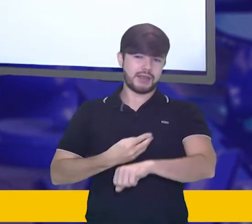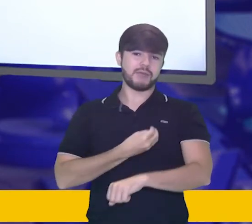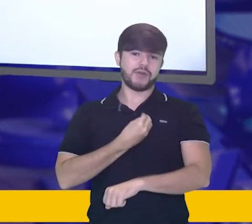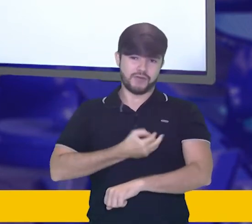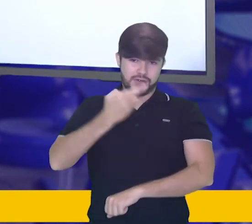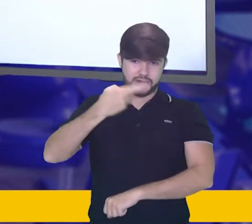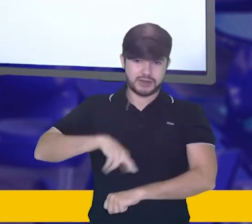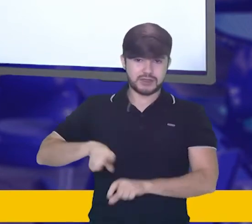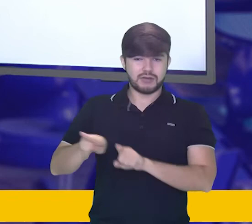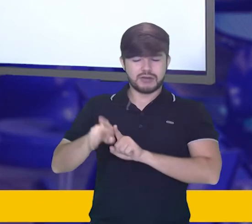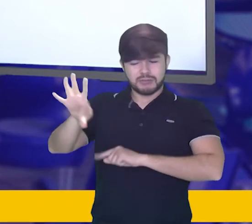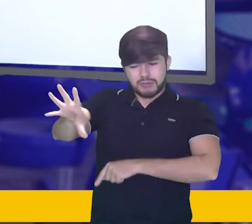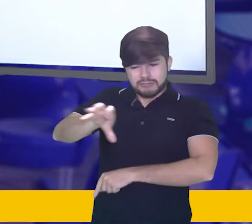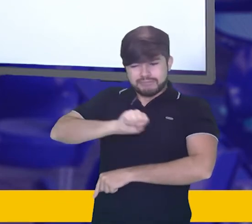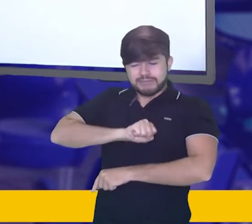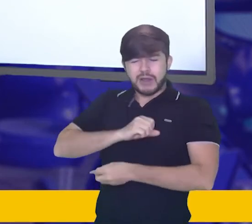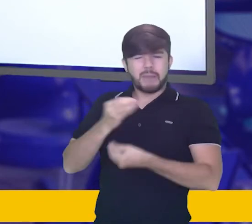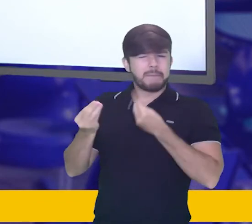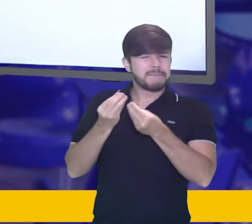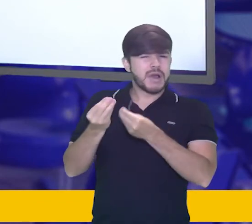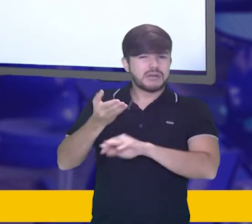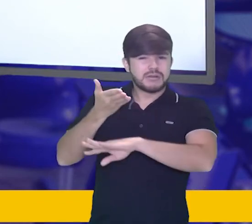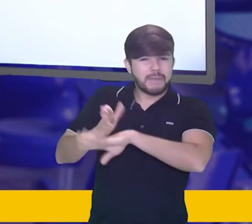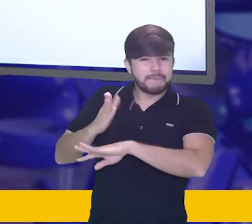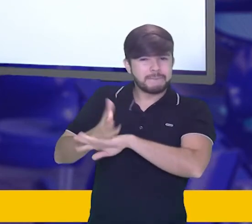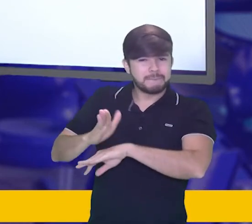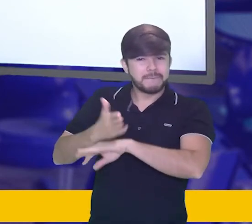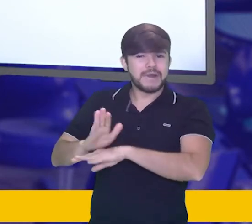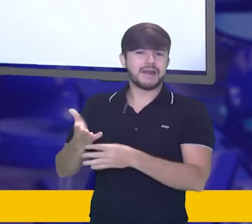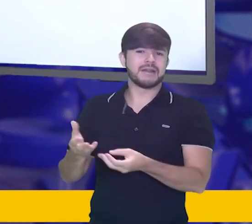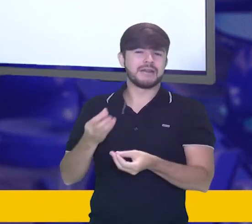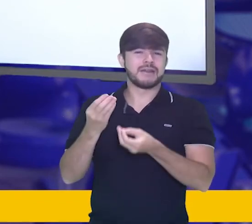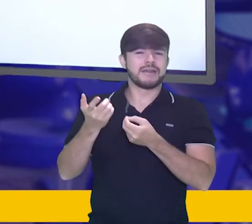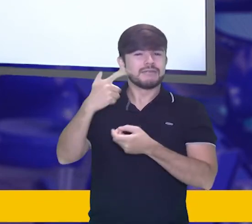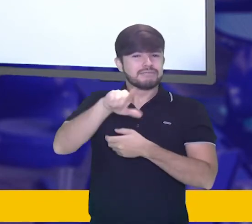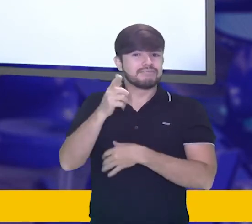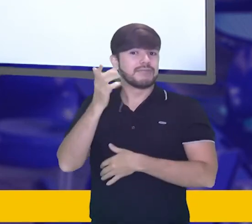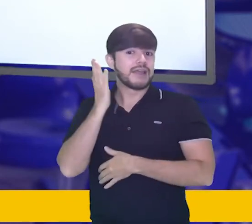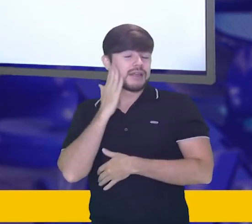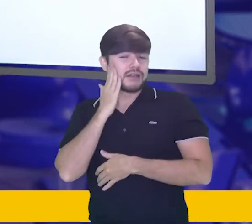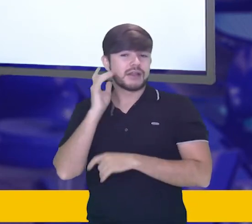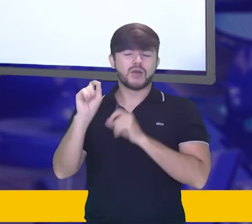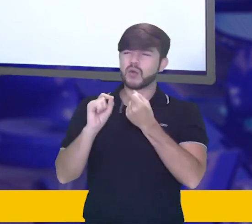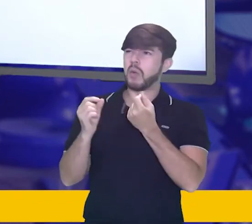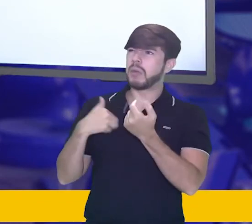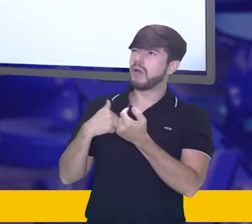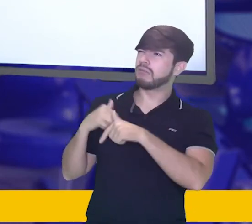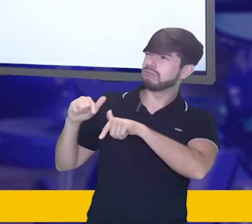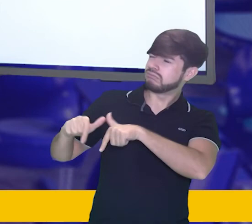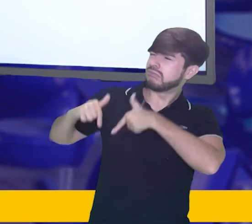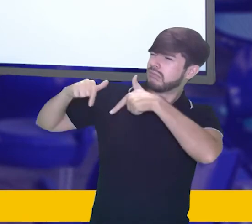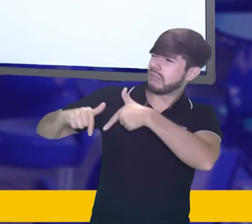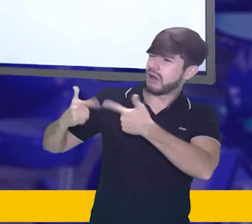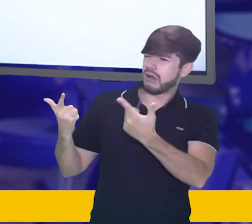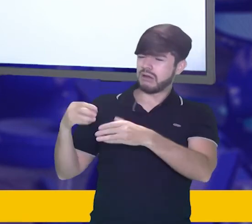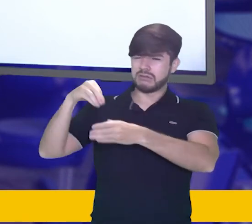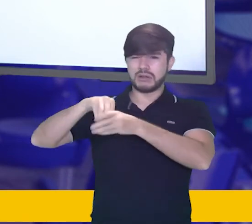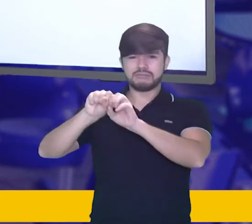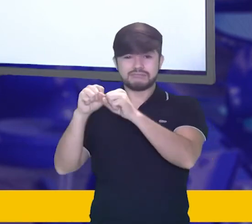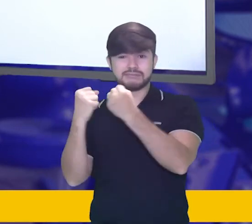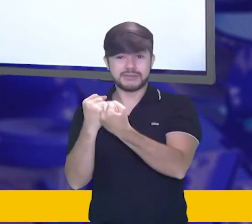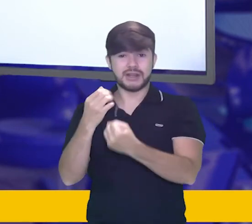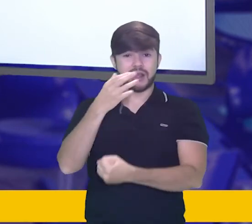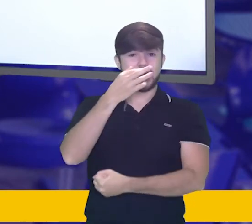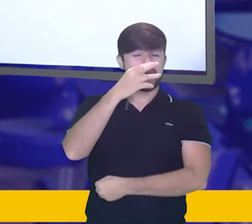conseguir ter tempo para isso e levar isso para a sua vida como uma prática, onde ele entende que eu praticar esses